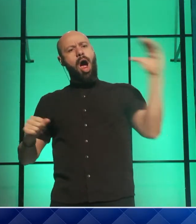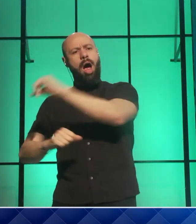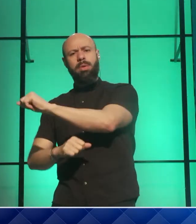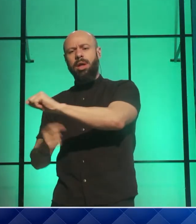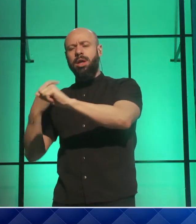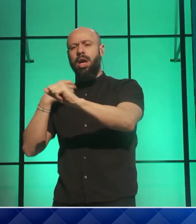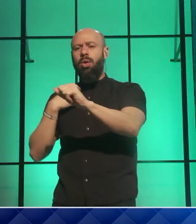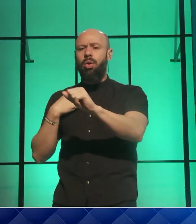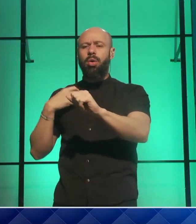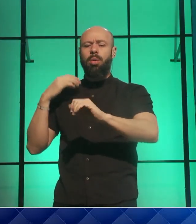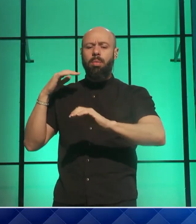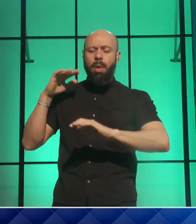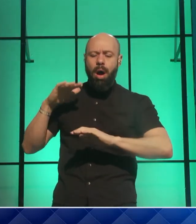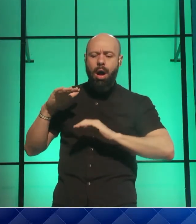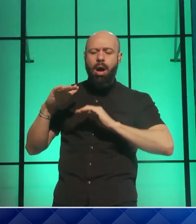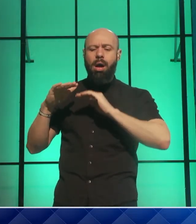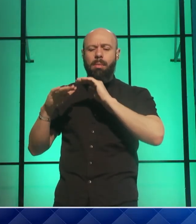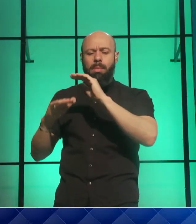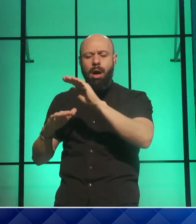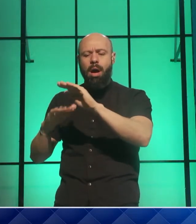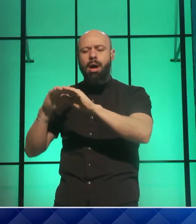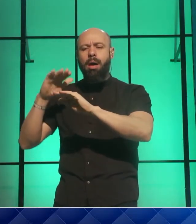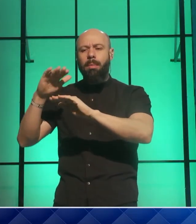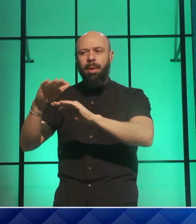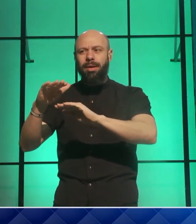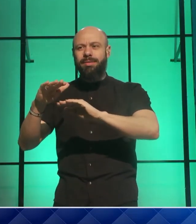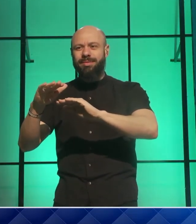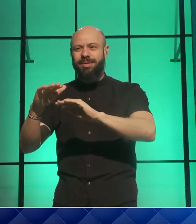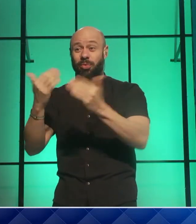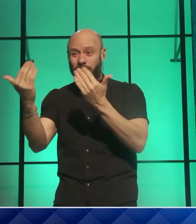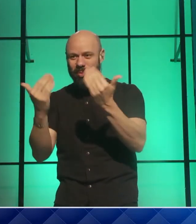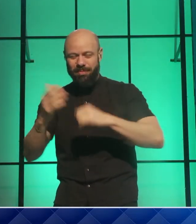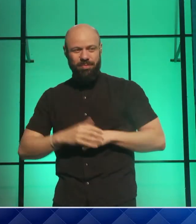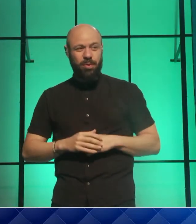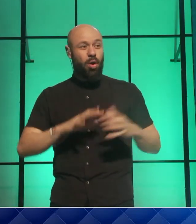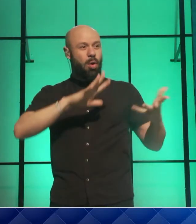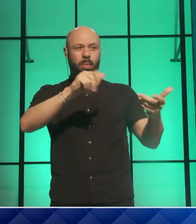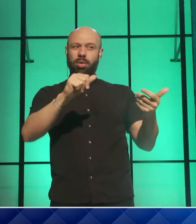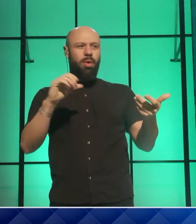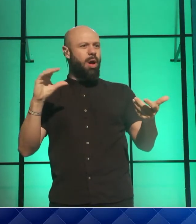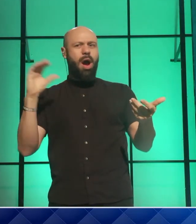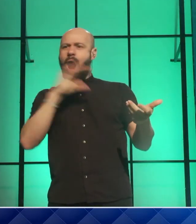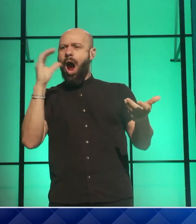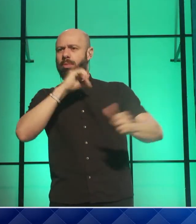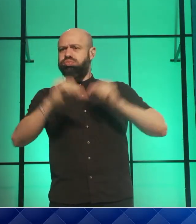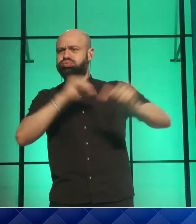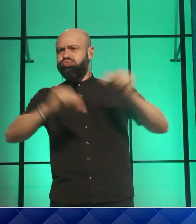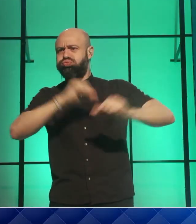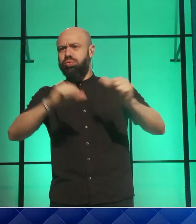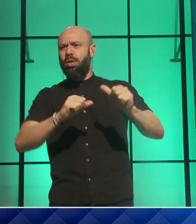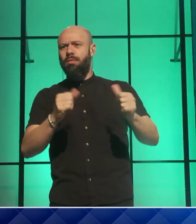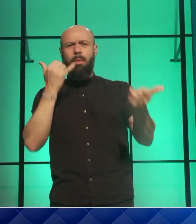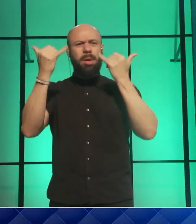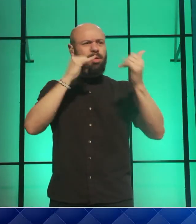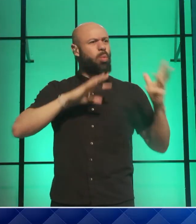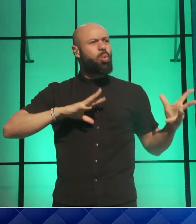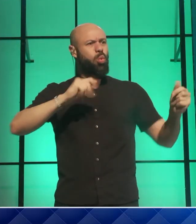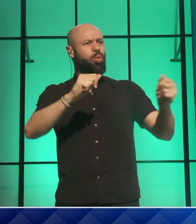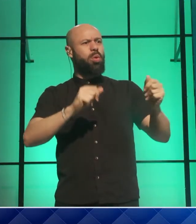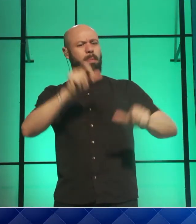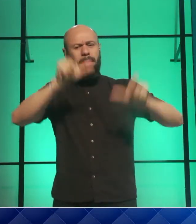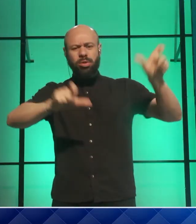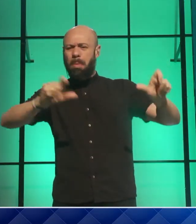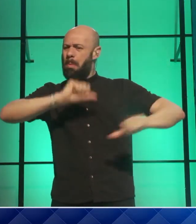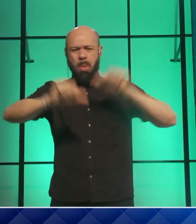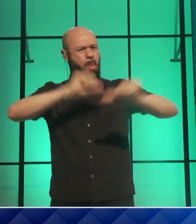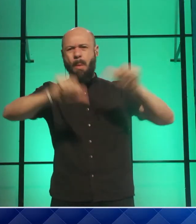mundo ao nosso redor está mudando de um ritmo imparável. O mundo, a sociedade, as